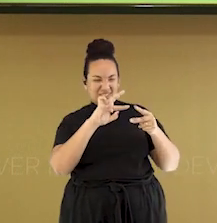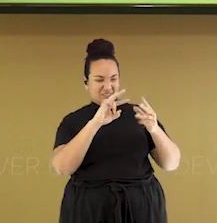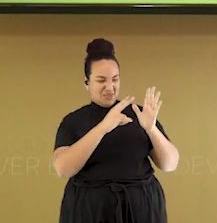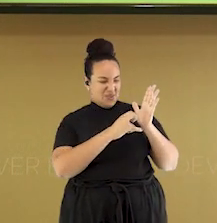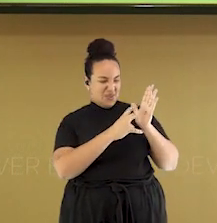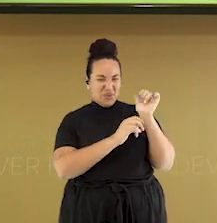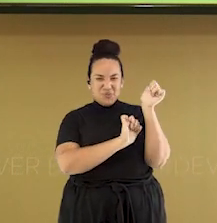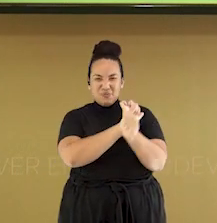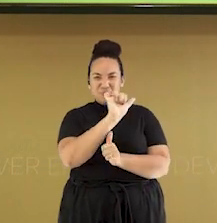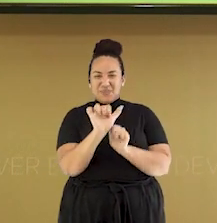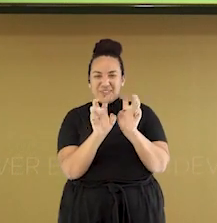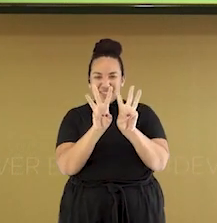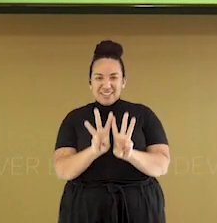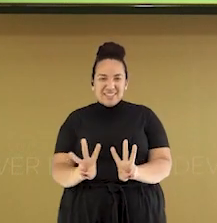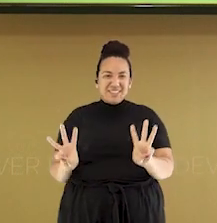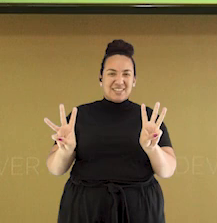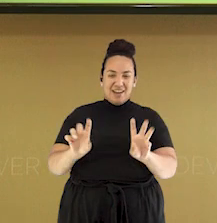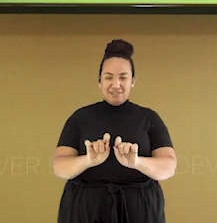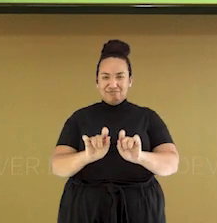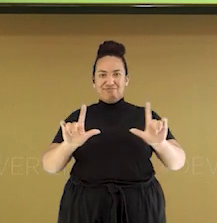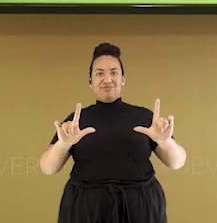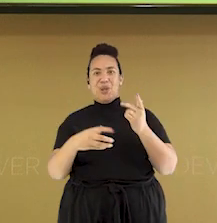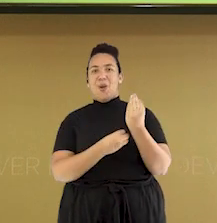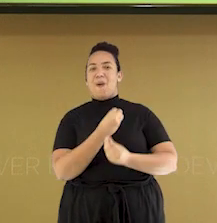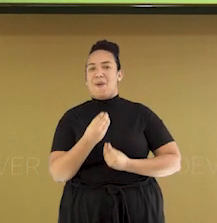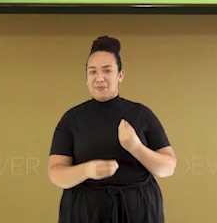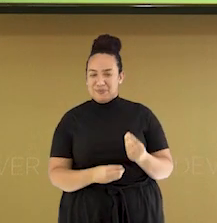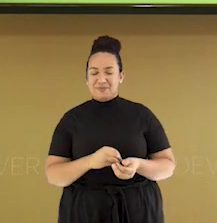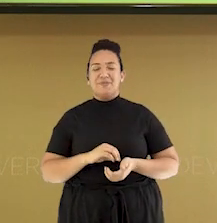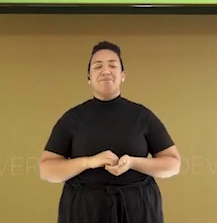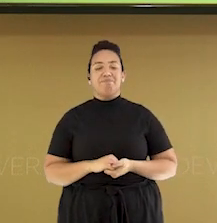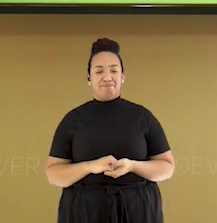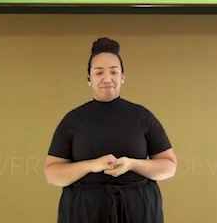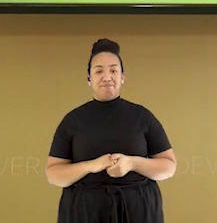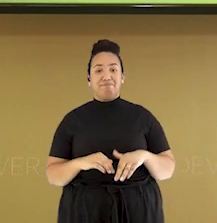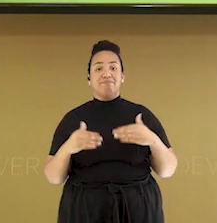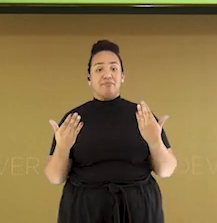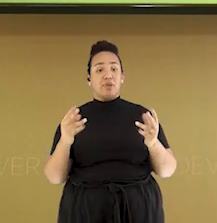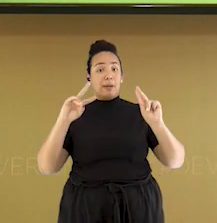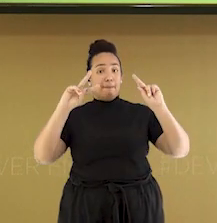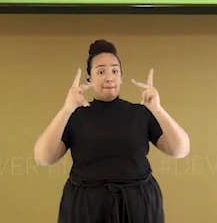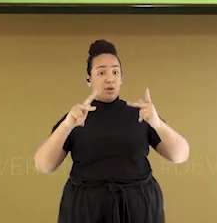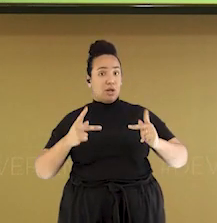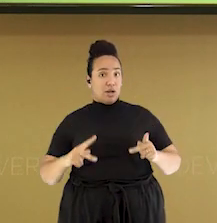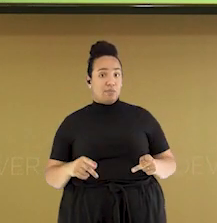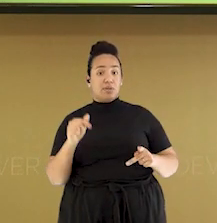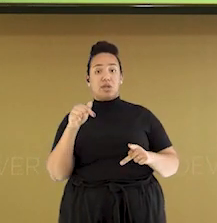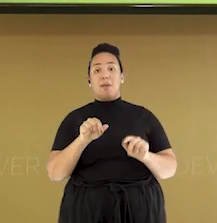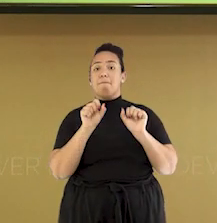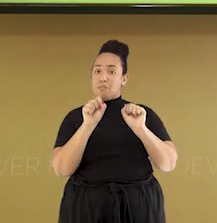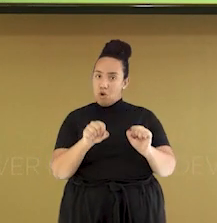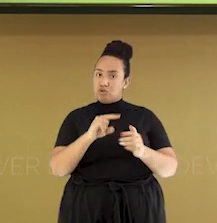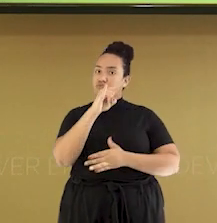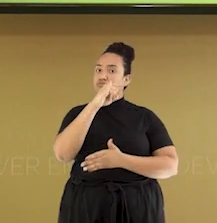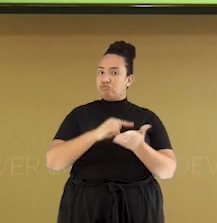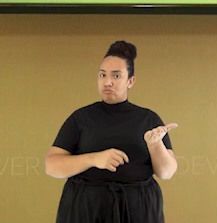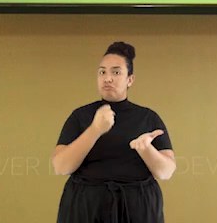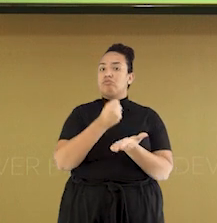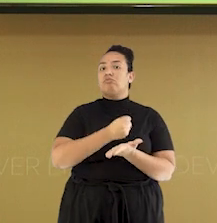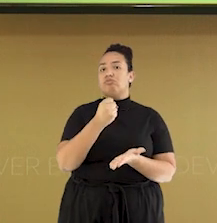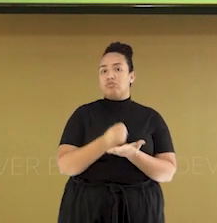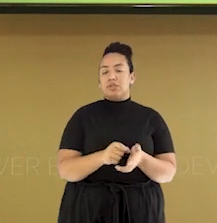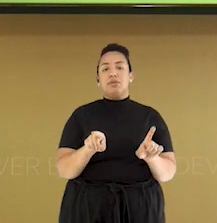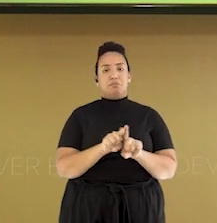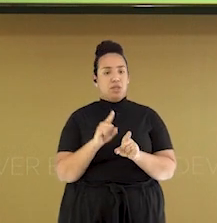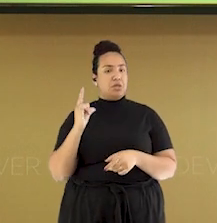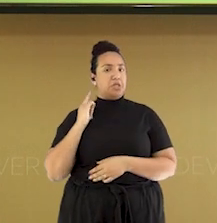se transformam em uma tela como essa, não é mesmo? Os programadores até podem ter carteira assinada e trabalharem para um